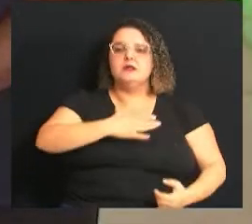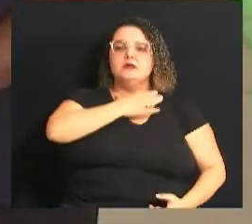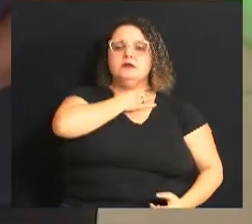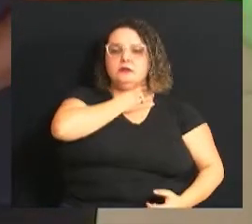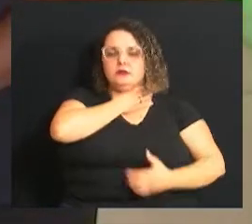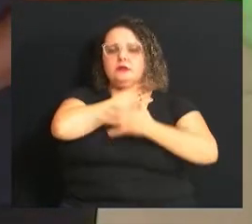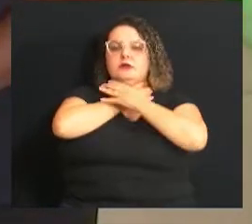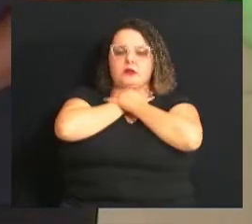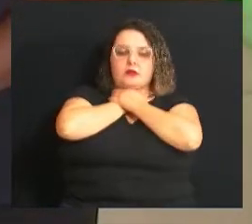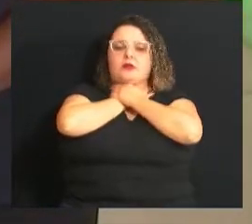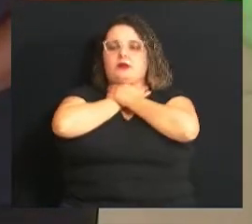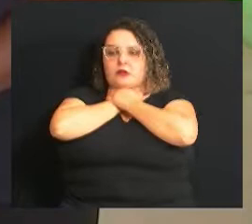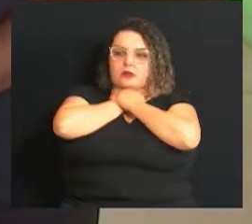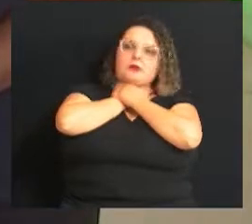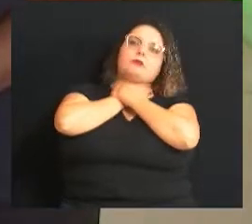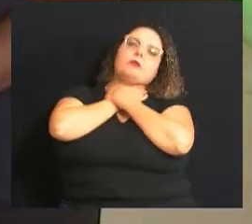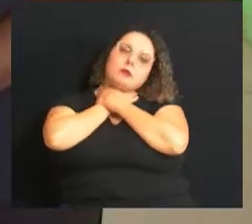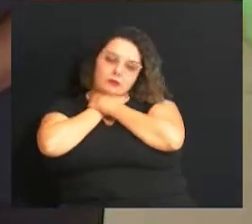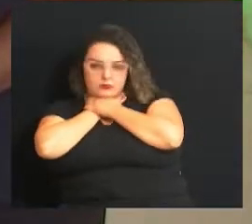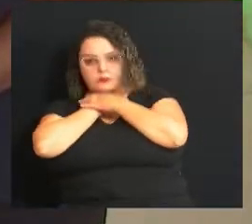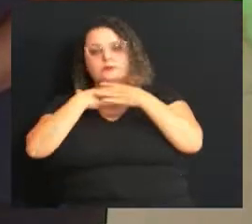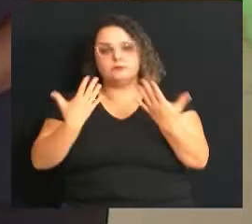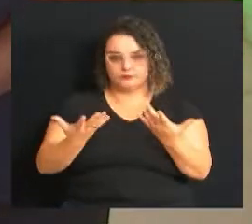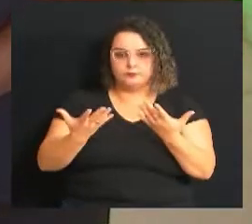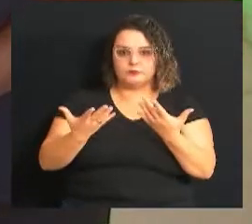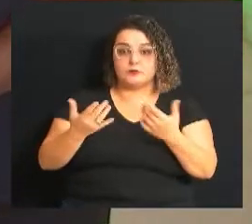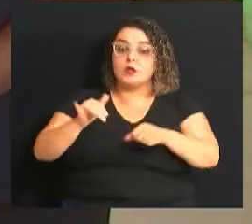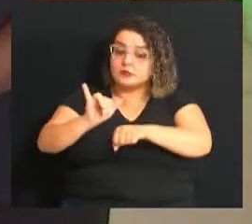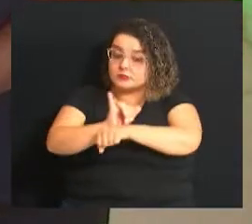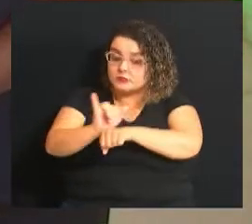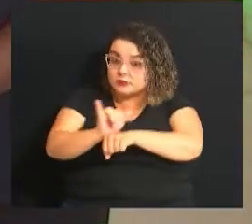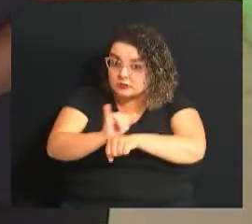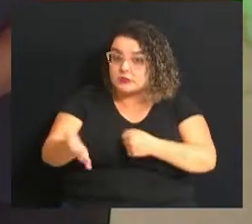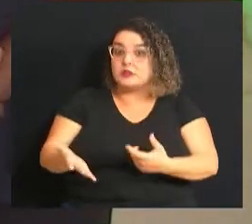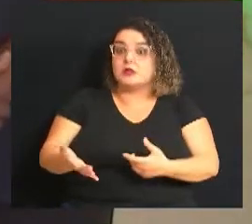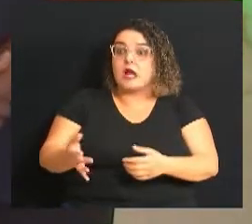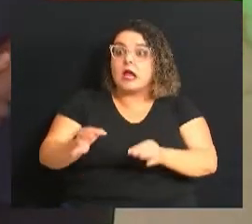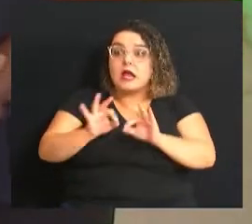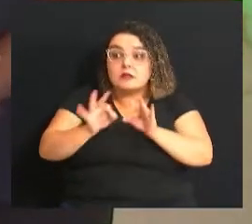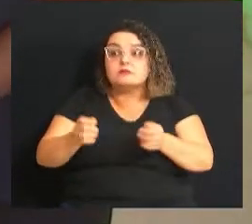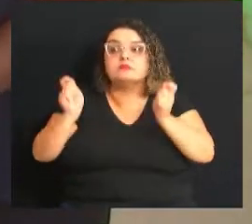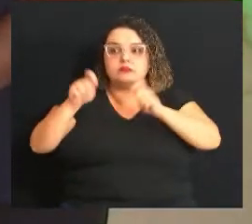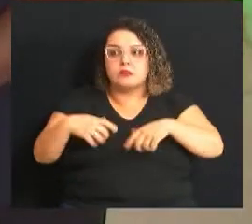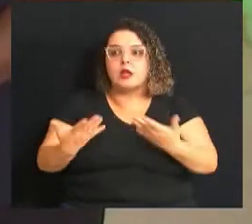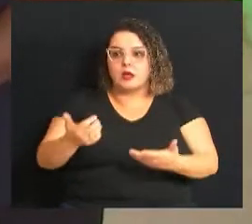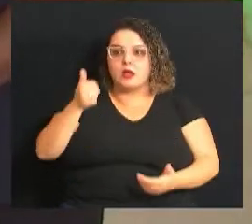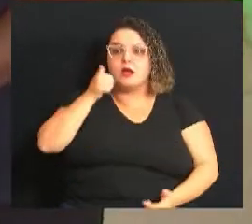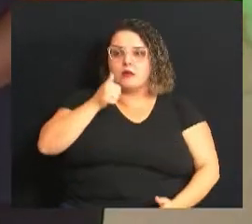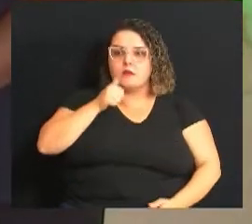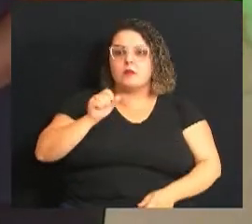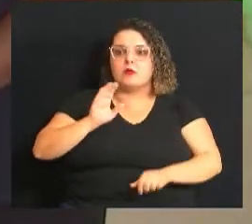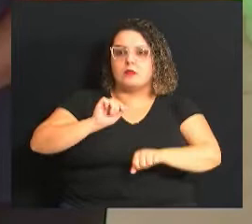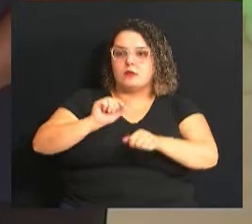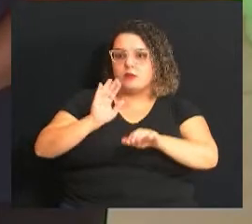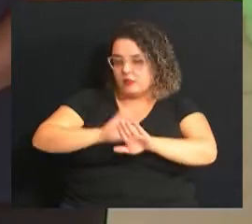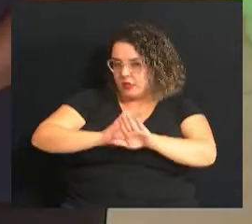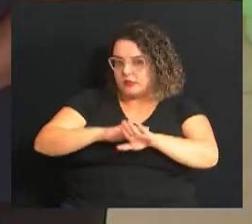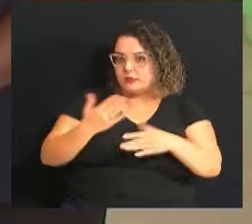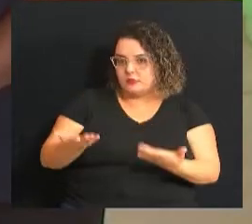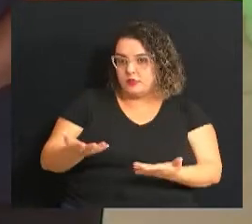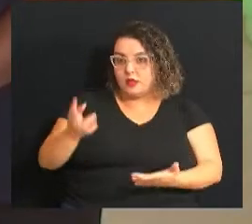podem provocar o desmaio nelas, né? Então são técnicas simples e eficientes que as mulheres podem estar executando. Lembrando que isso não